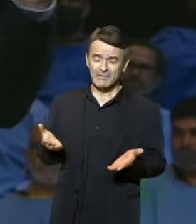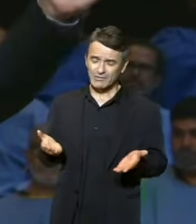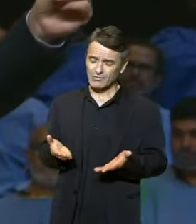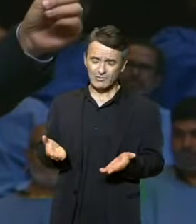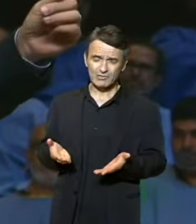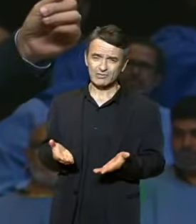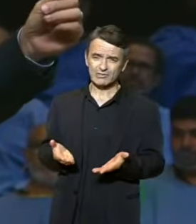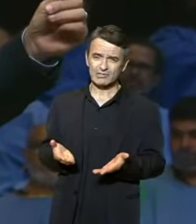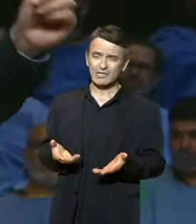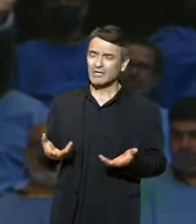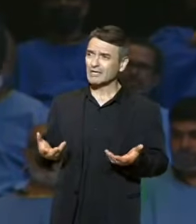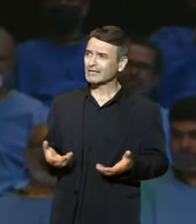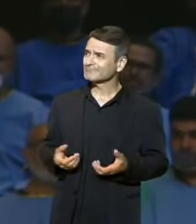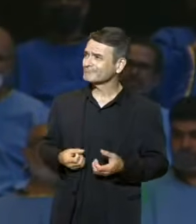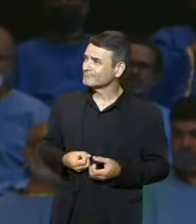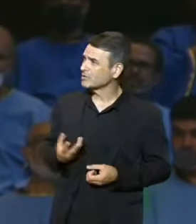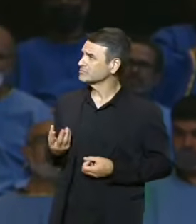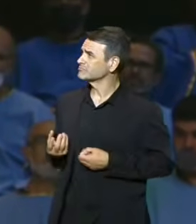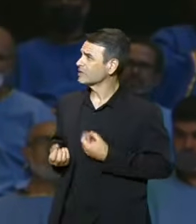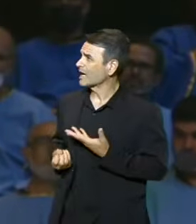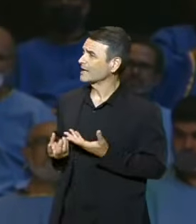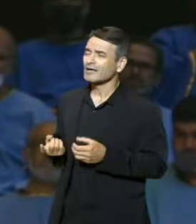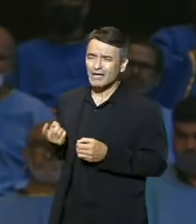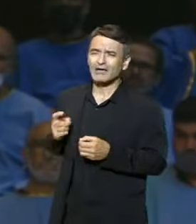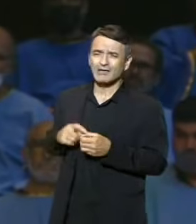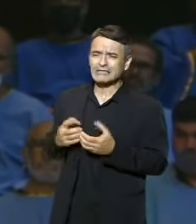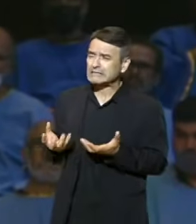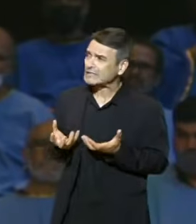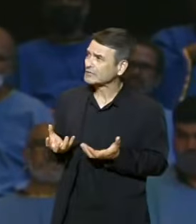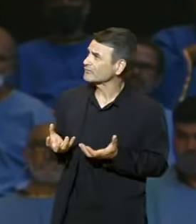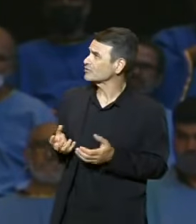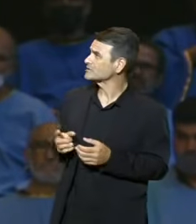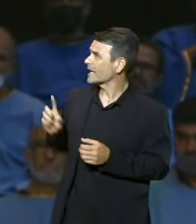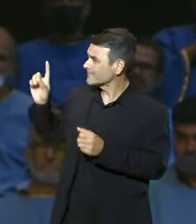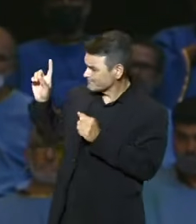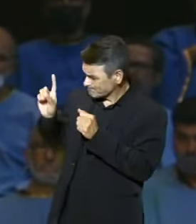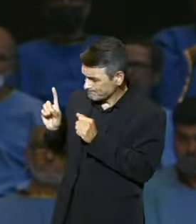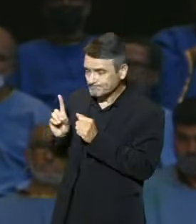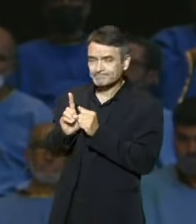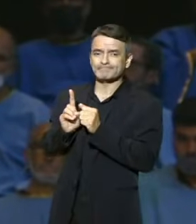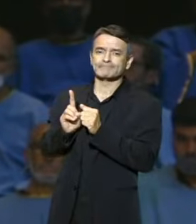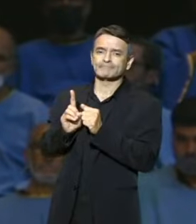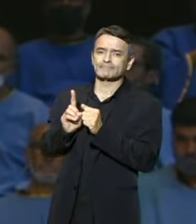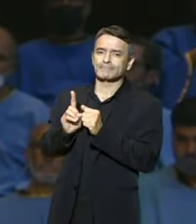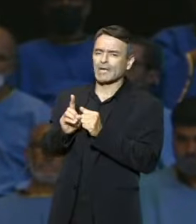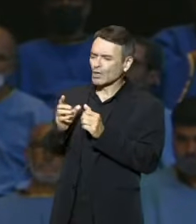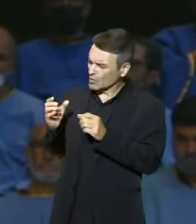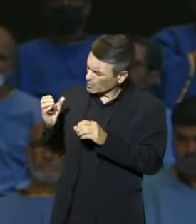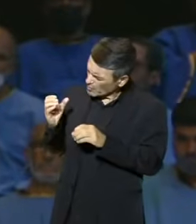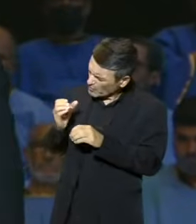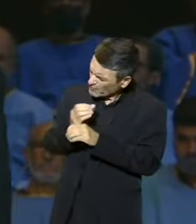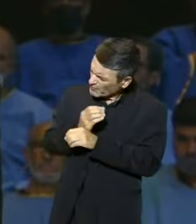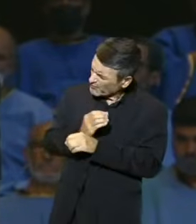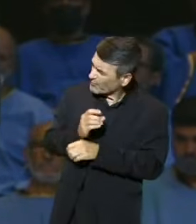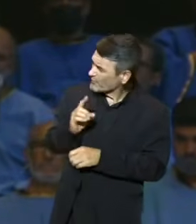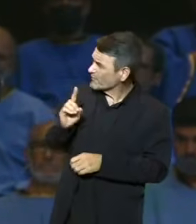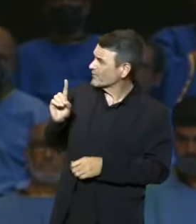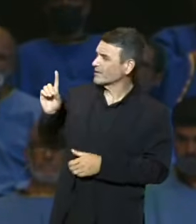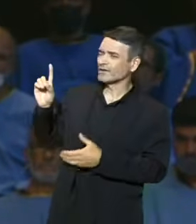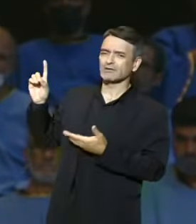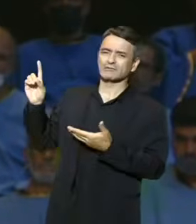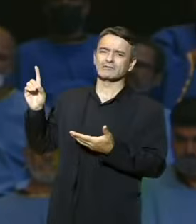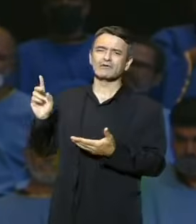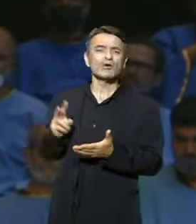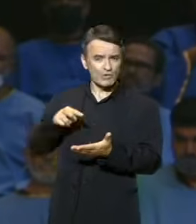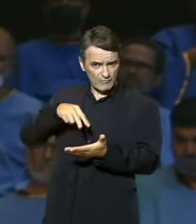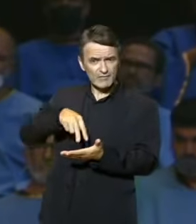quer confessar, quer voltar para Deus, quer dizer: Senhor, eu confio no Senhor de todo o meu coração. Eu queria te